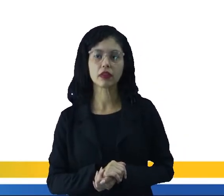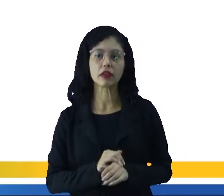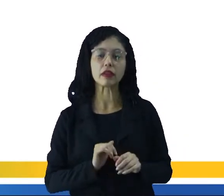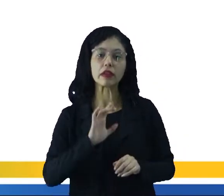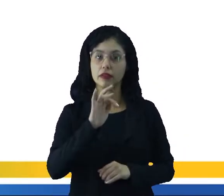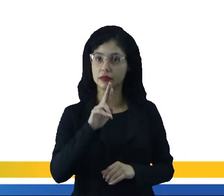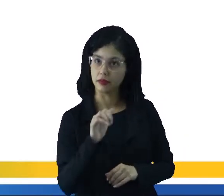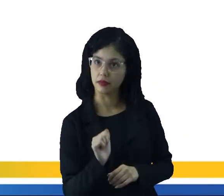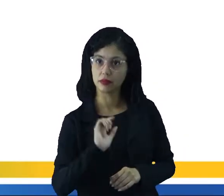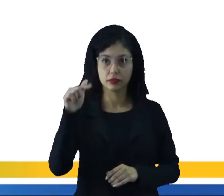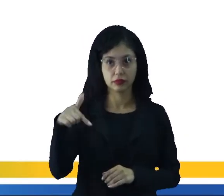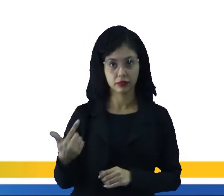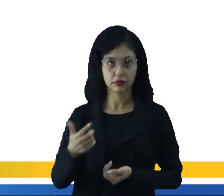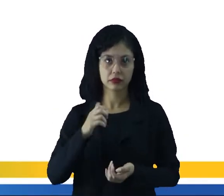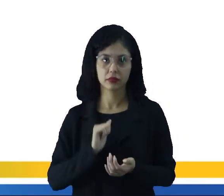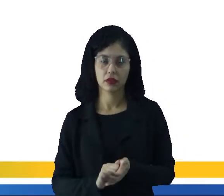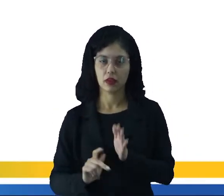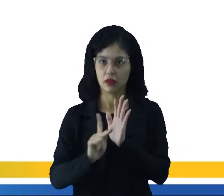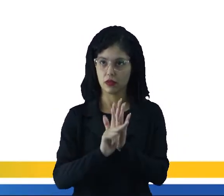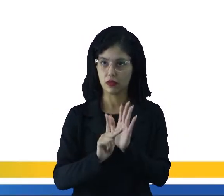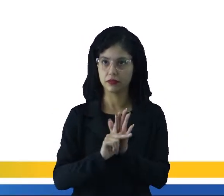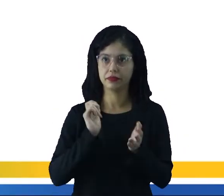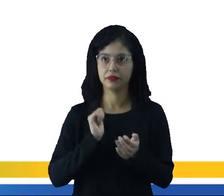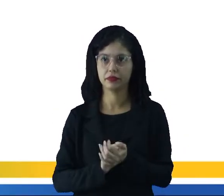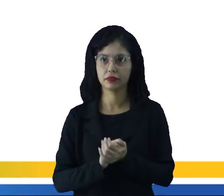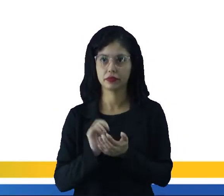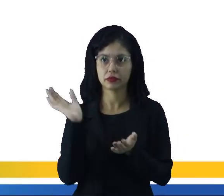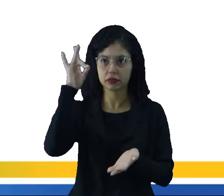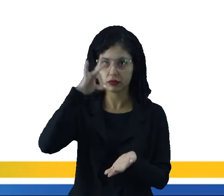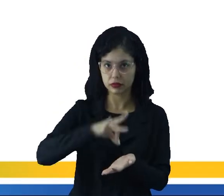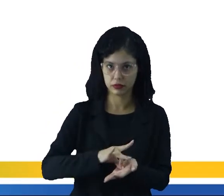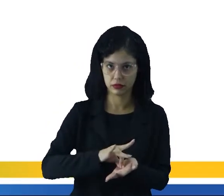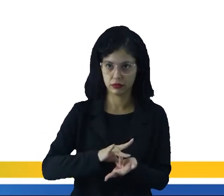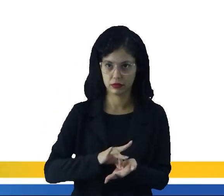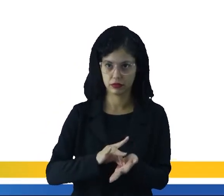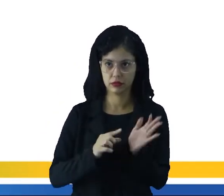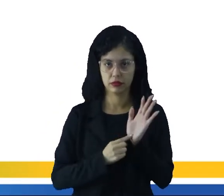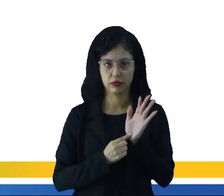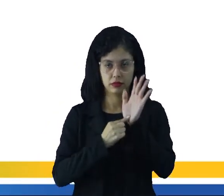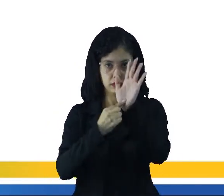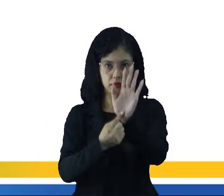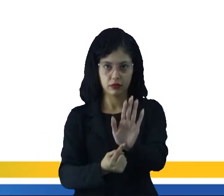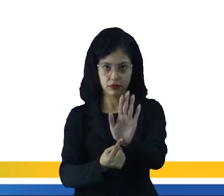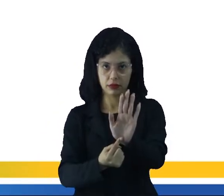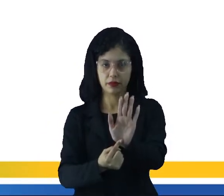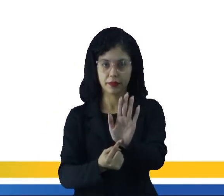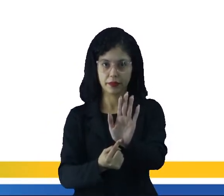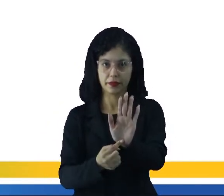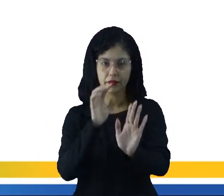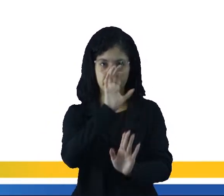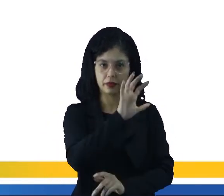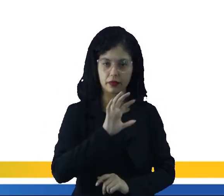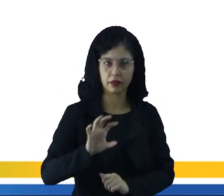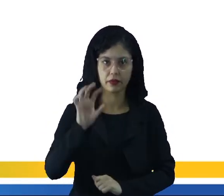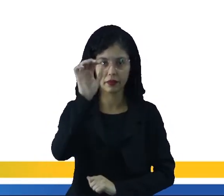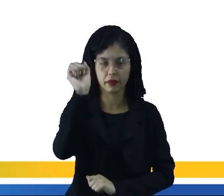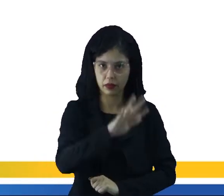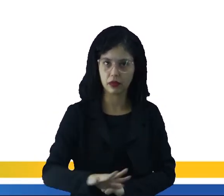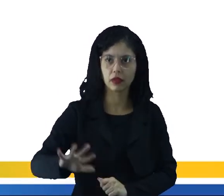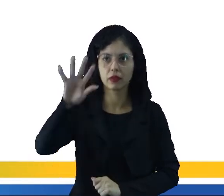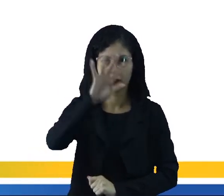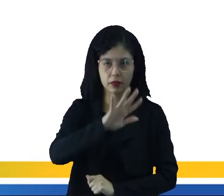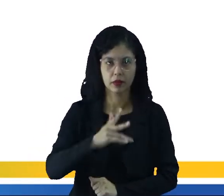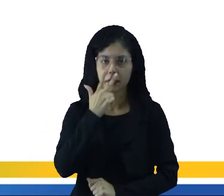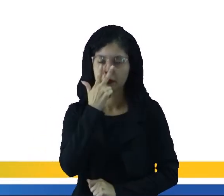A escala, por outro lado, é a proporção entre a área real e sua representação em um mapa.